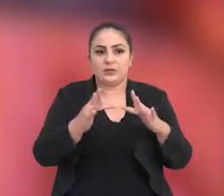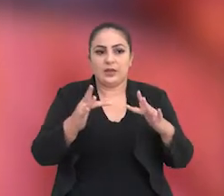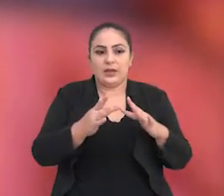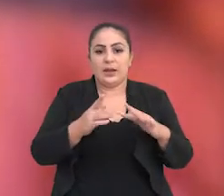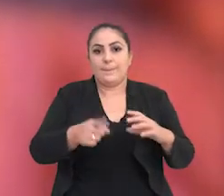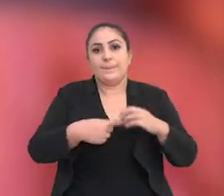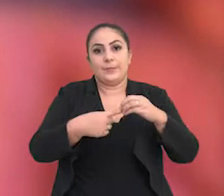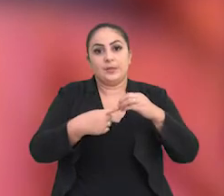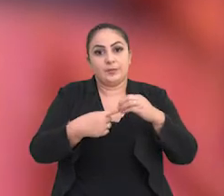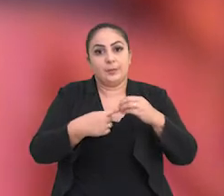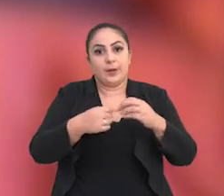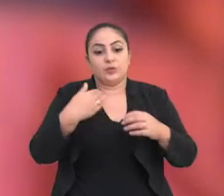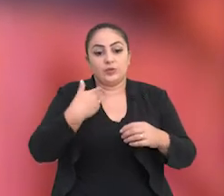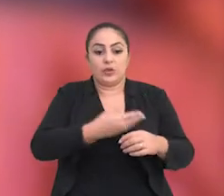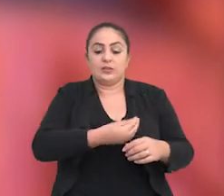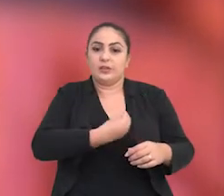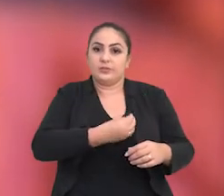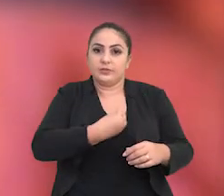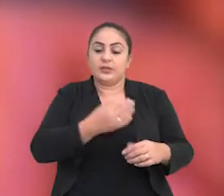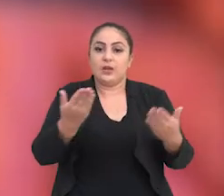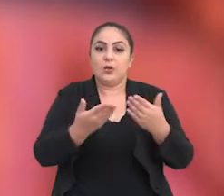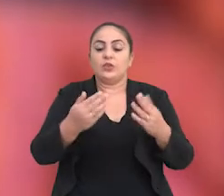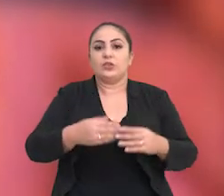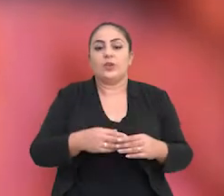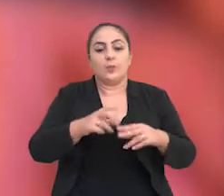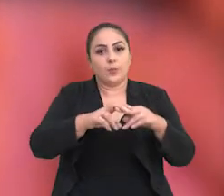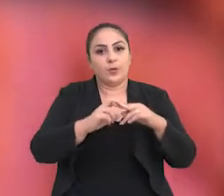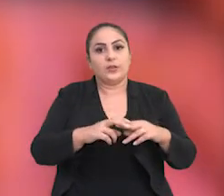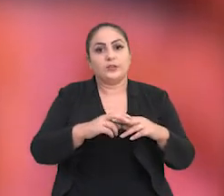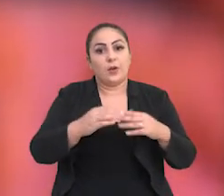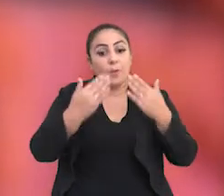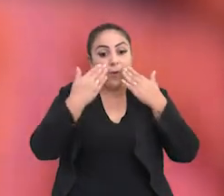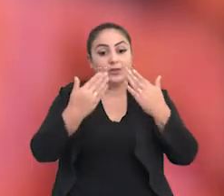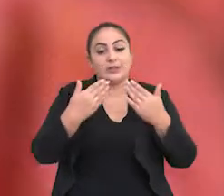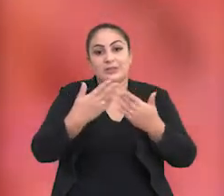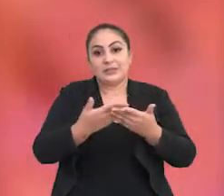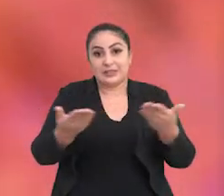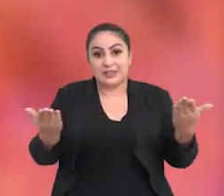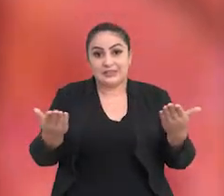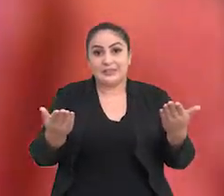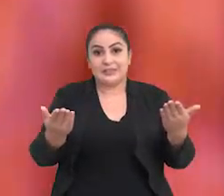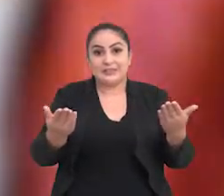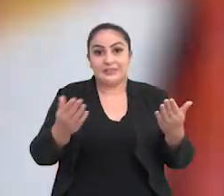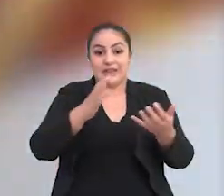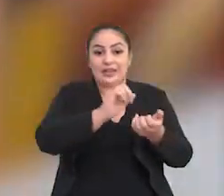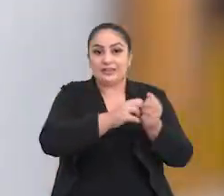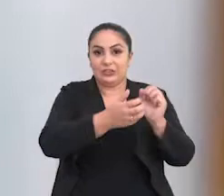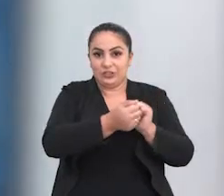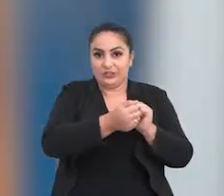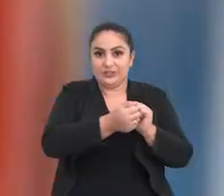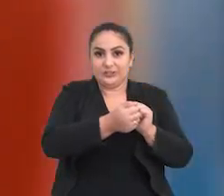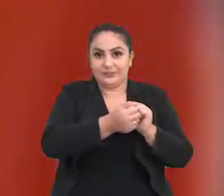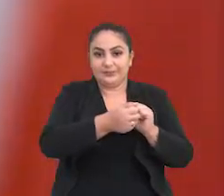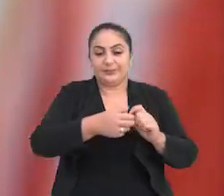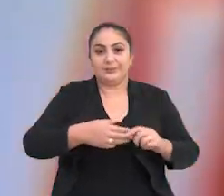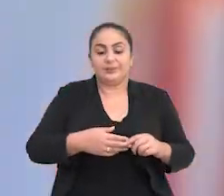porque o vazio é vital hoje, é vital para nossas vidas. Então eu retratei nessa obra,